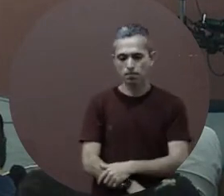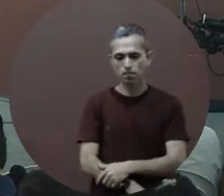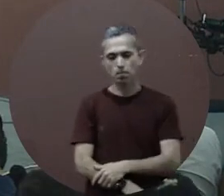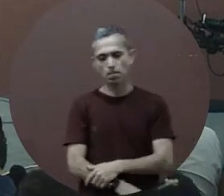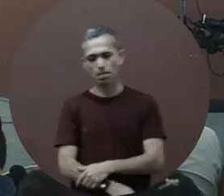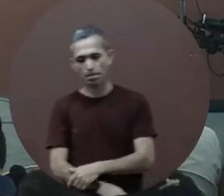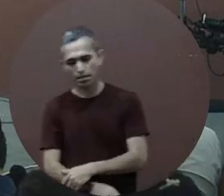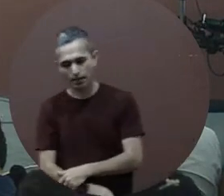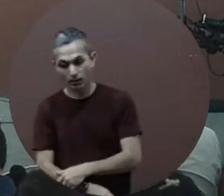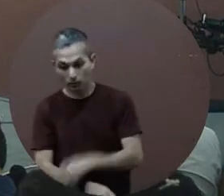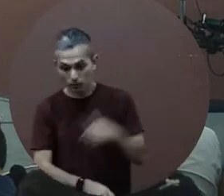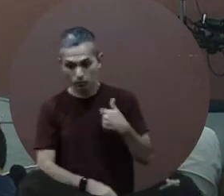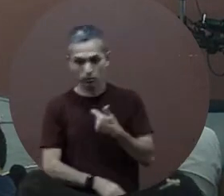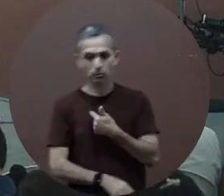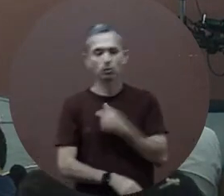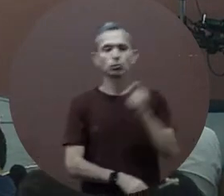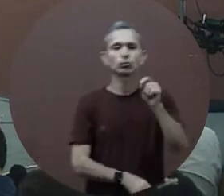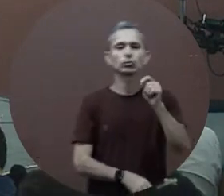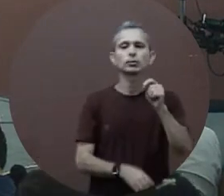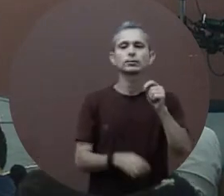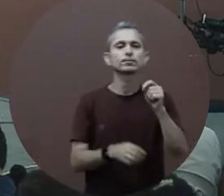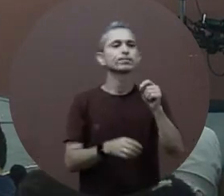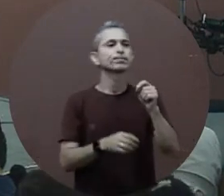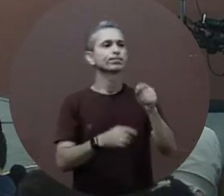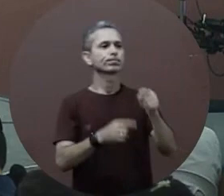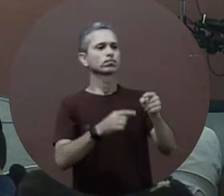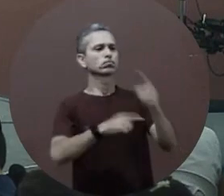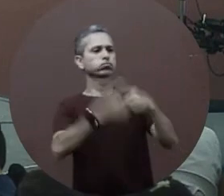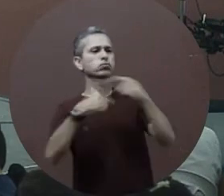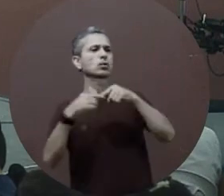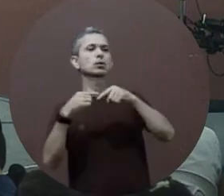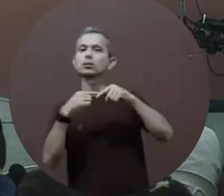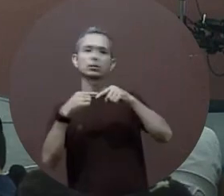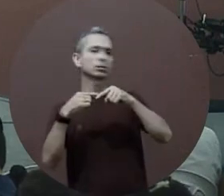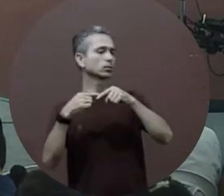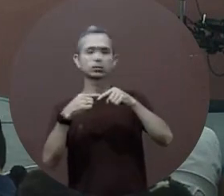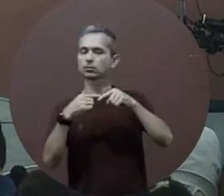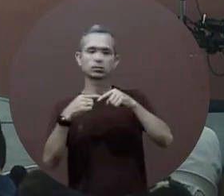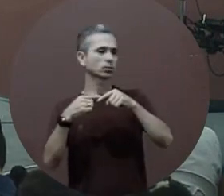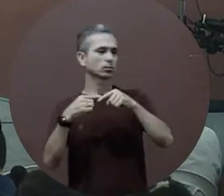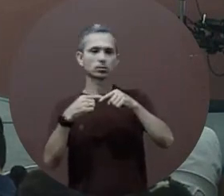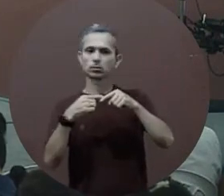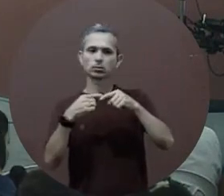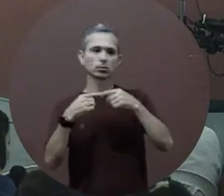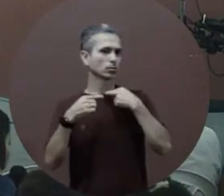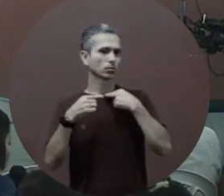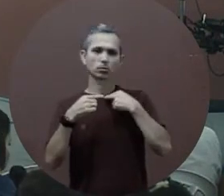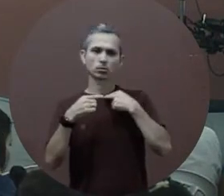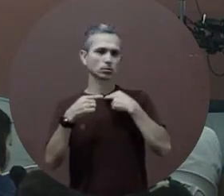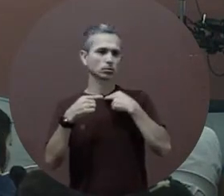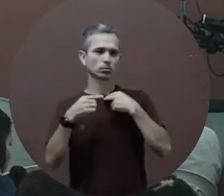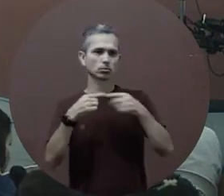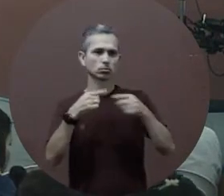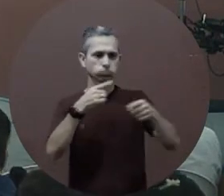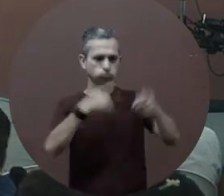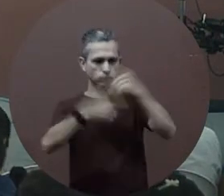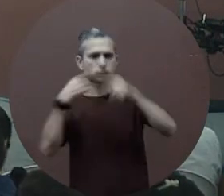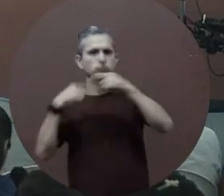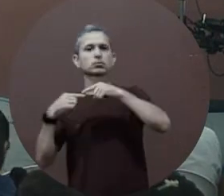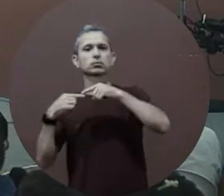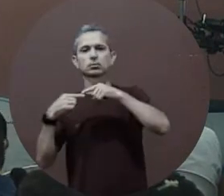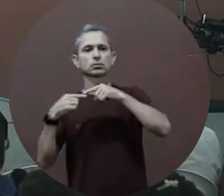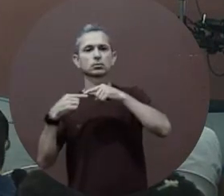nós não somos os que regridem. Porque se nós regredimos,